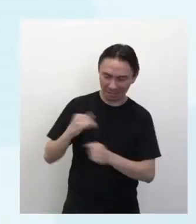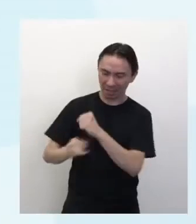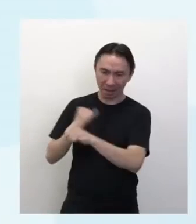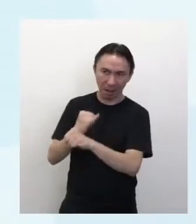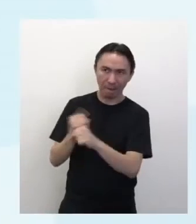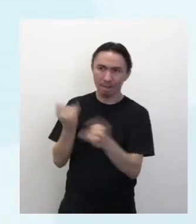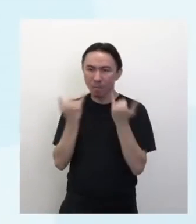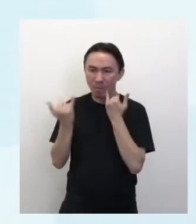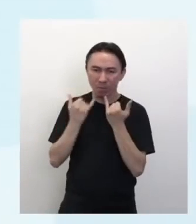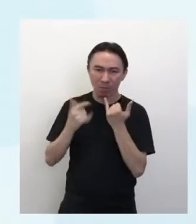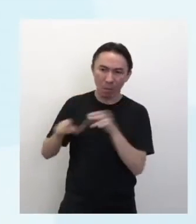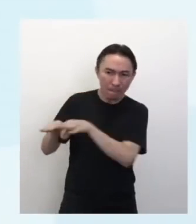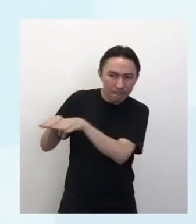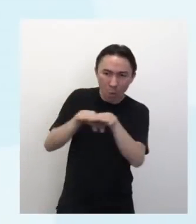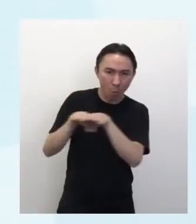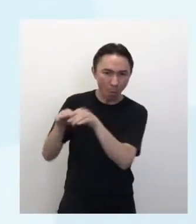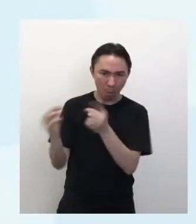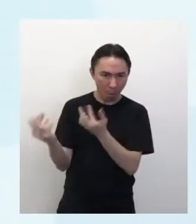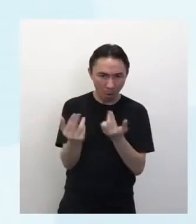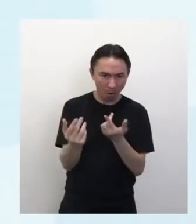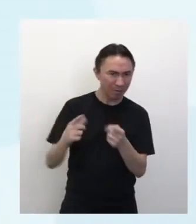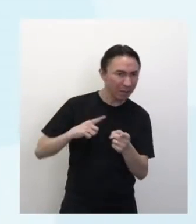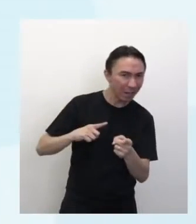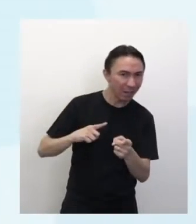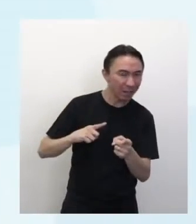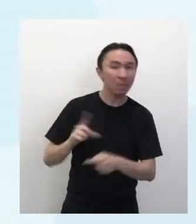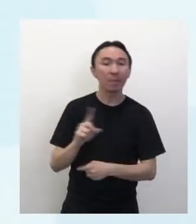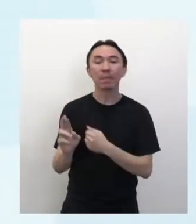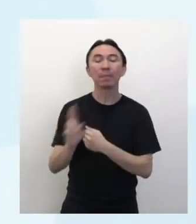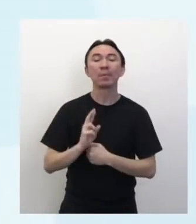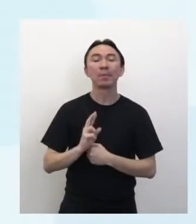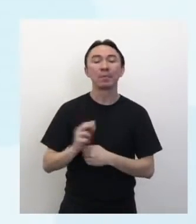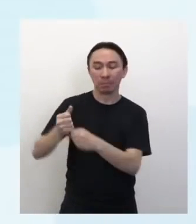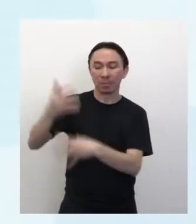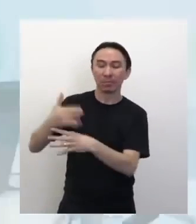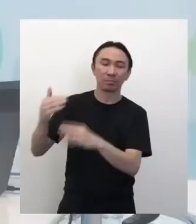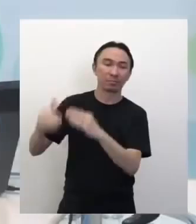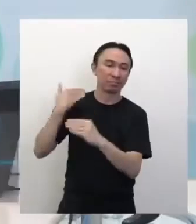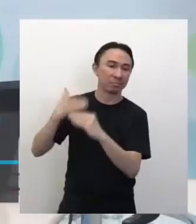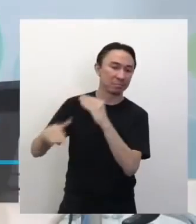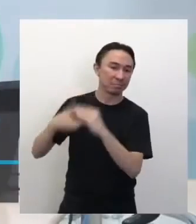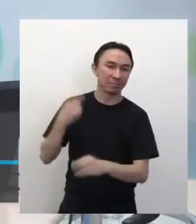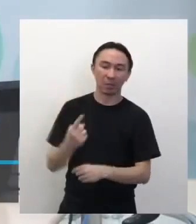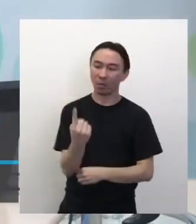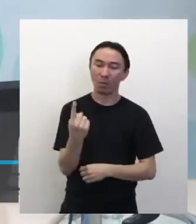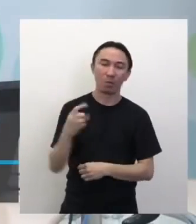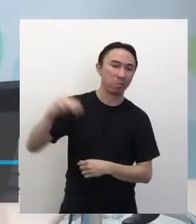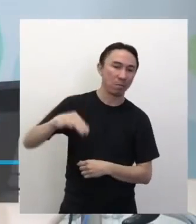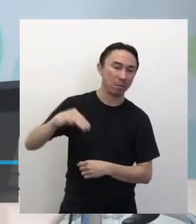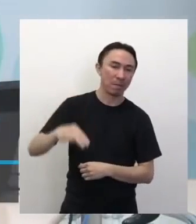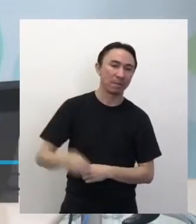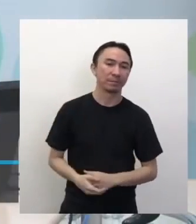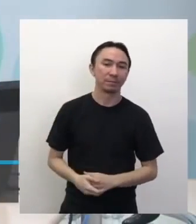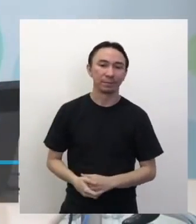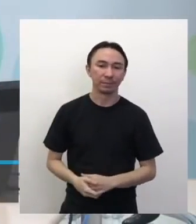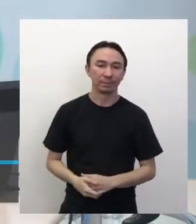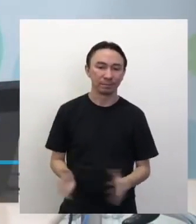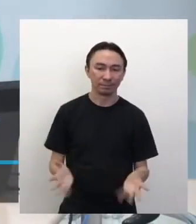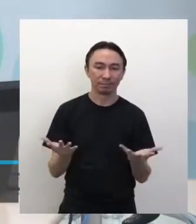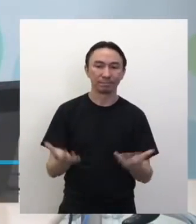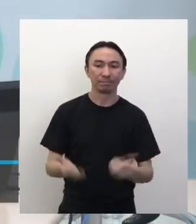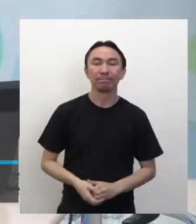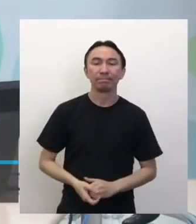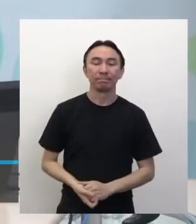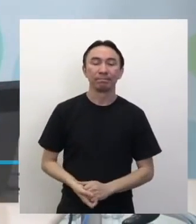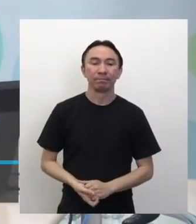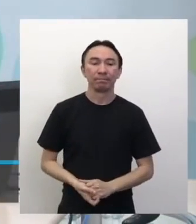tecnologia? Comente sua resposta no chat. Dedinho no teclado, 1 minuto, já voltamos,